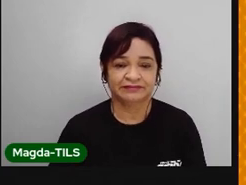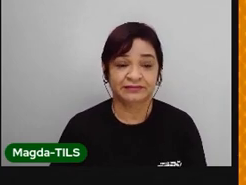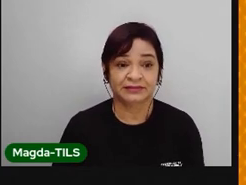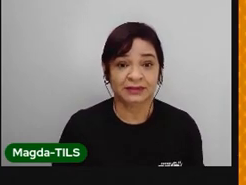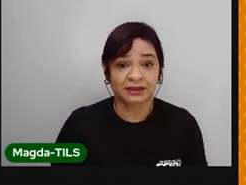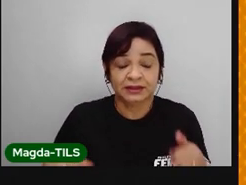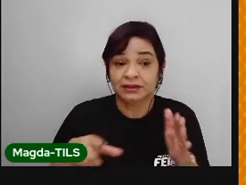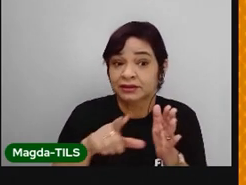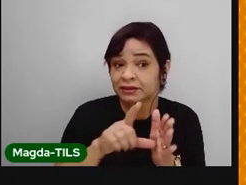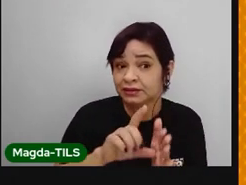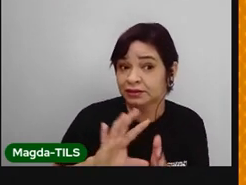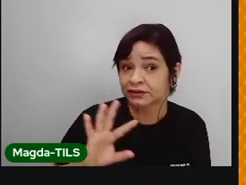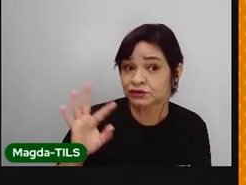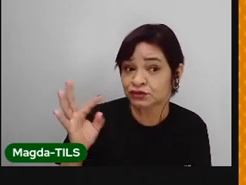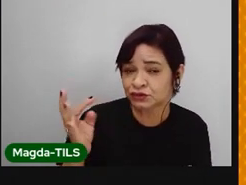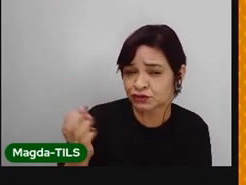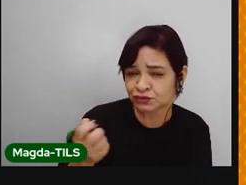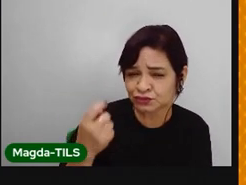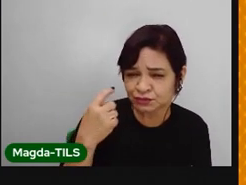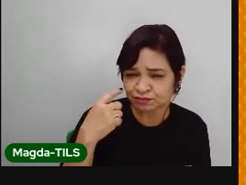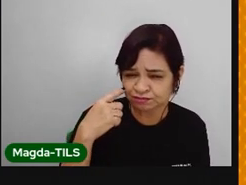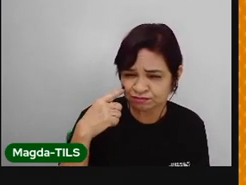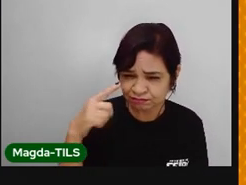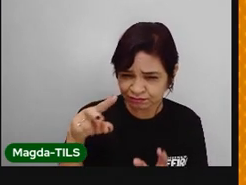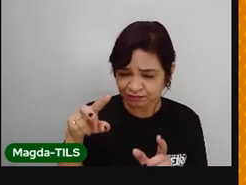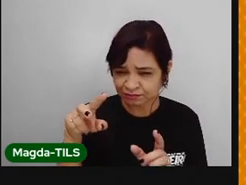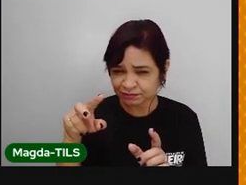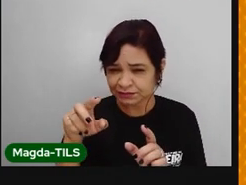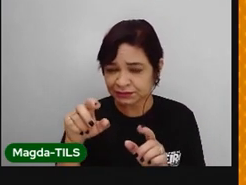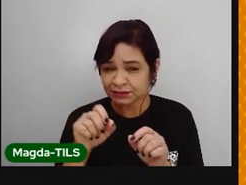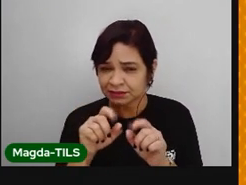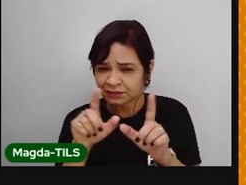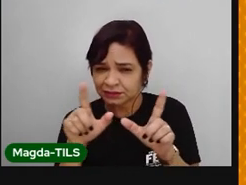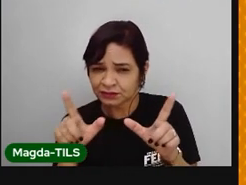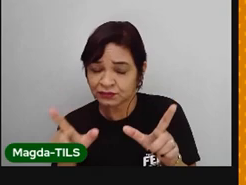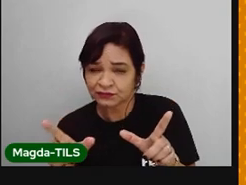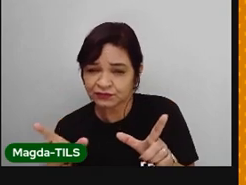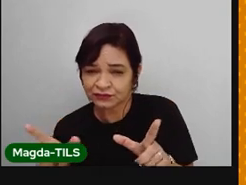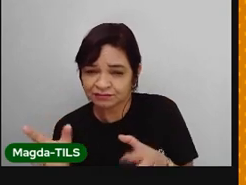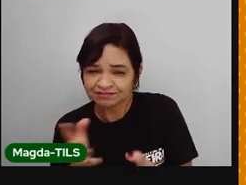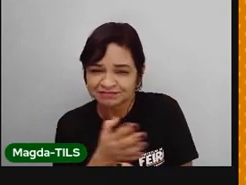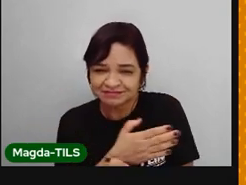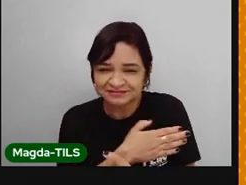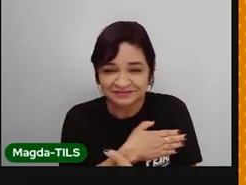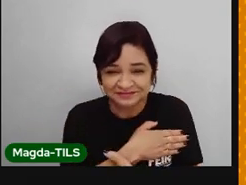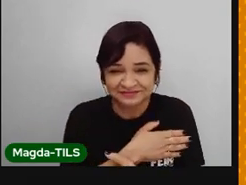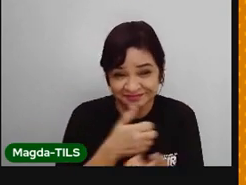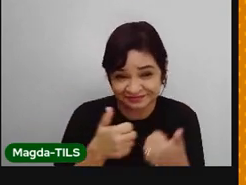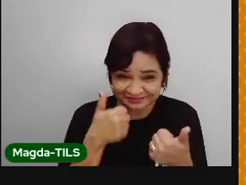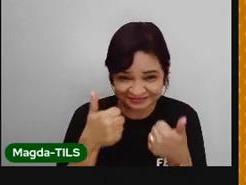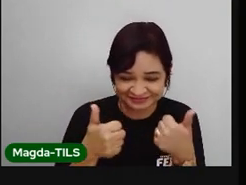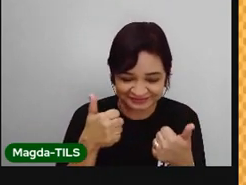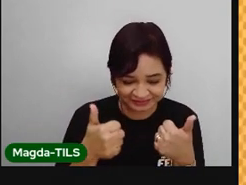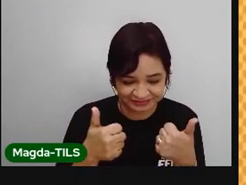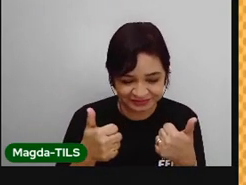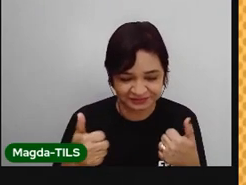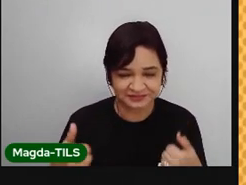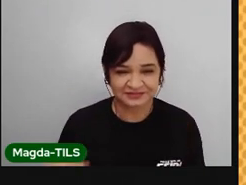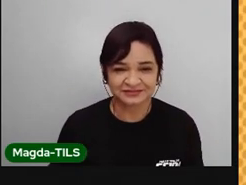Antes de tudo, vou colocar um vídeo para vocês sentirem acolhidos aí do outro lado, tá bom?